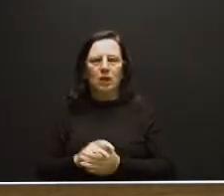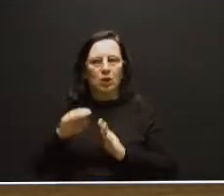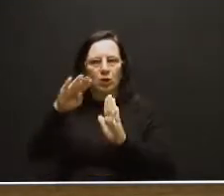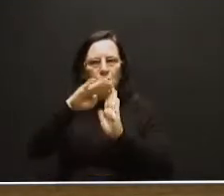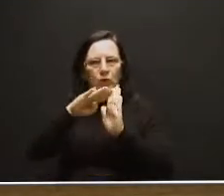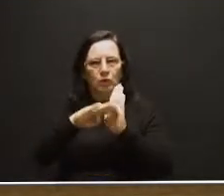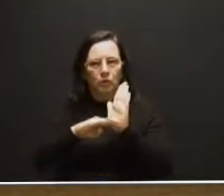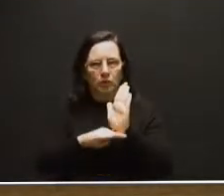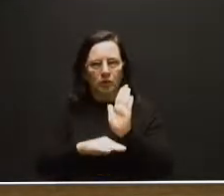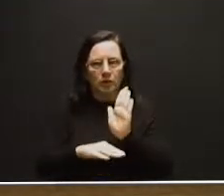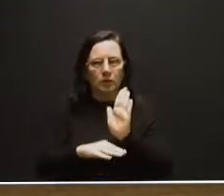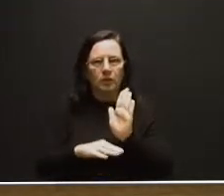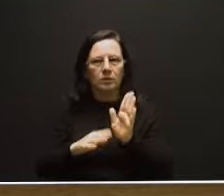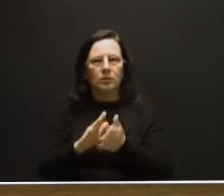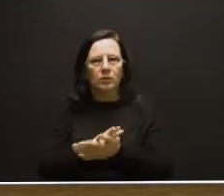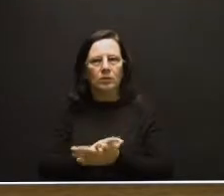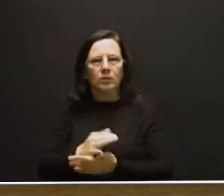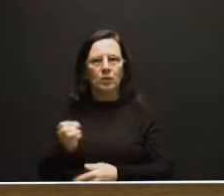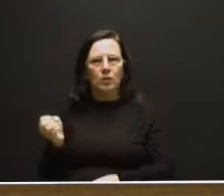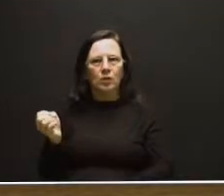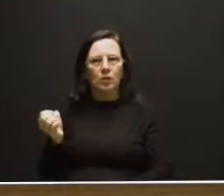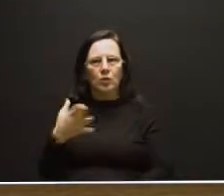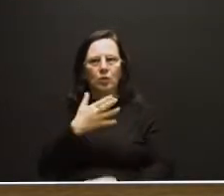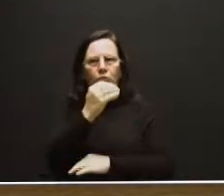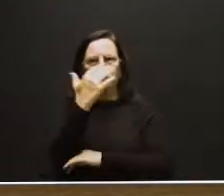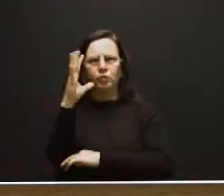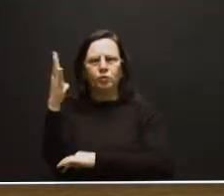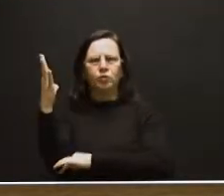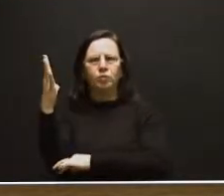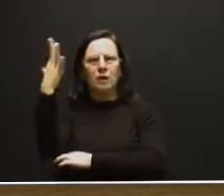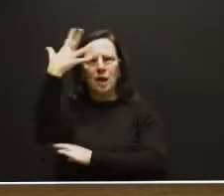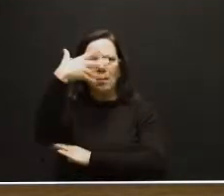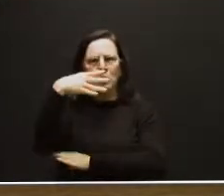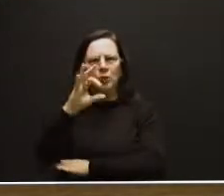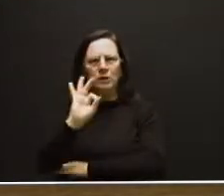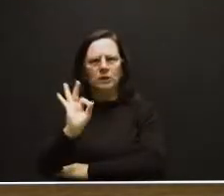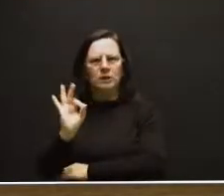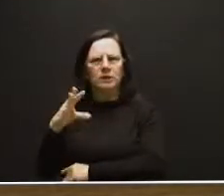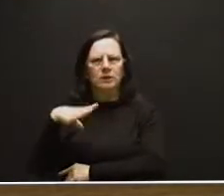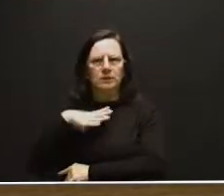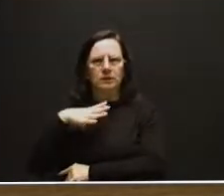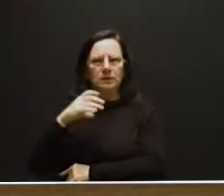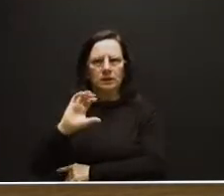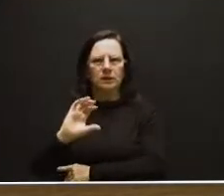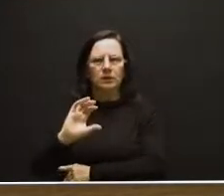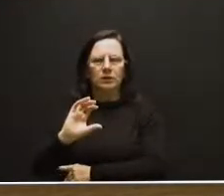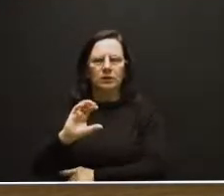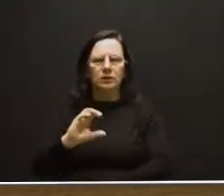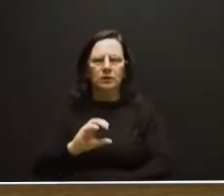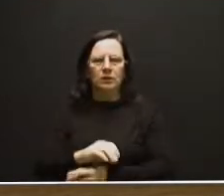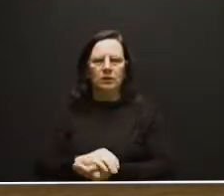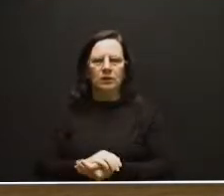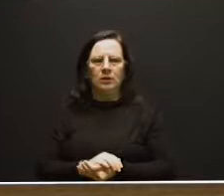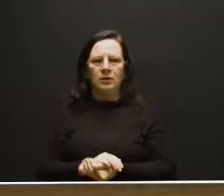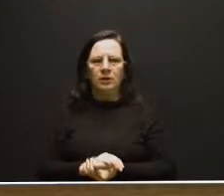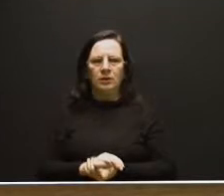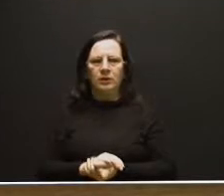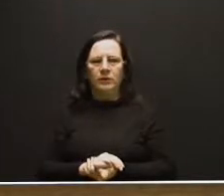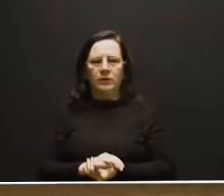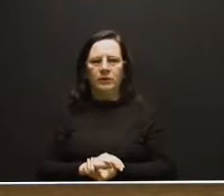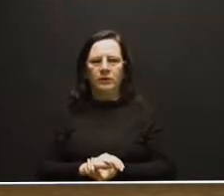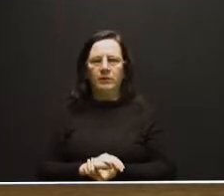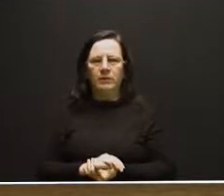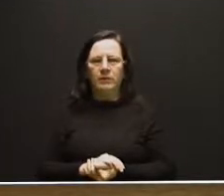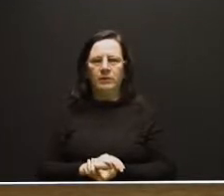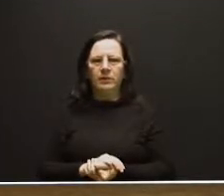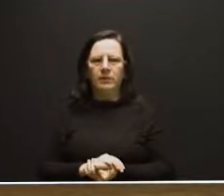dará uma nova cara à questão do paisagismo da nossa cidade nesta nova arborização da cidade o vereador rafael